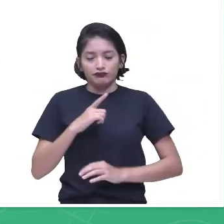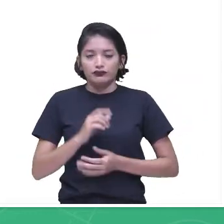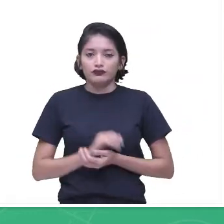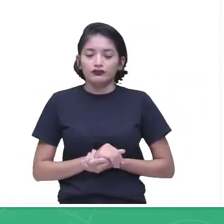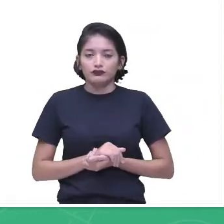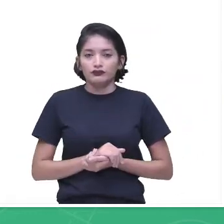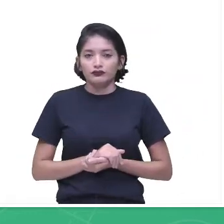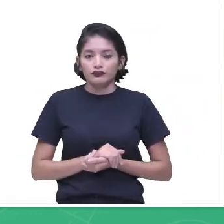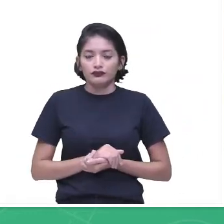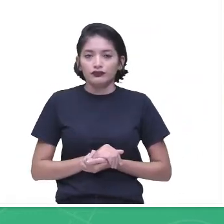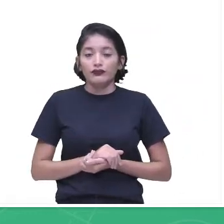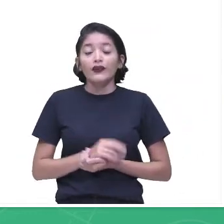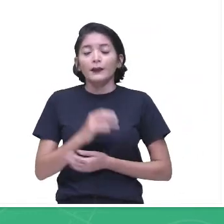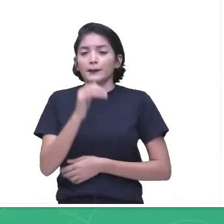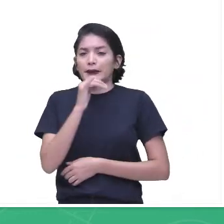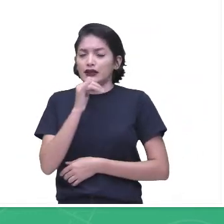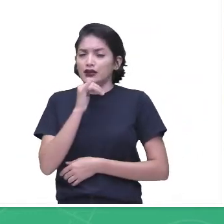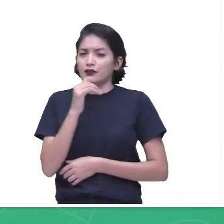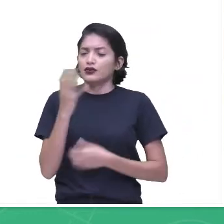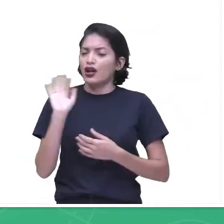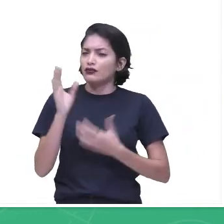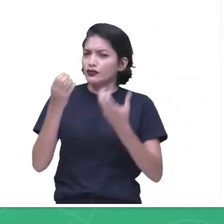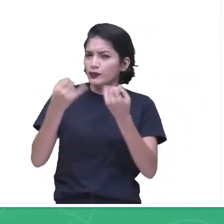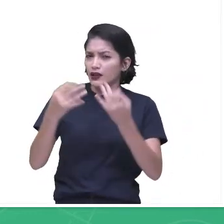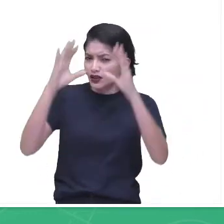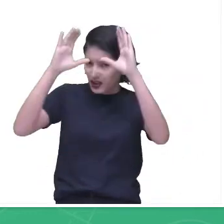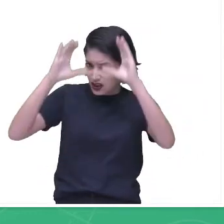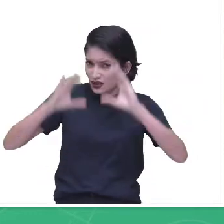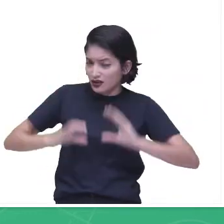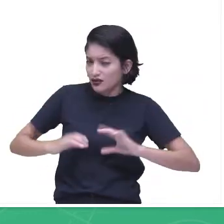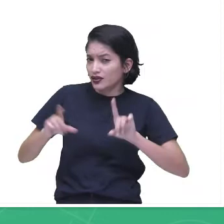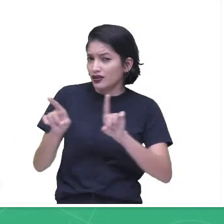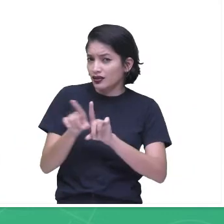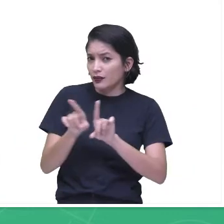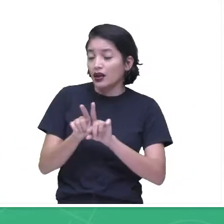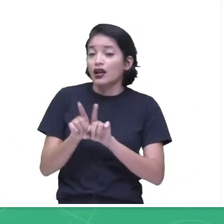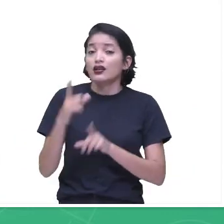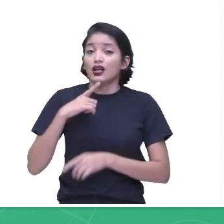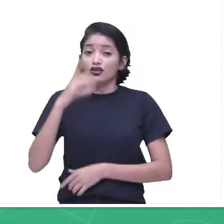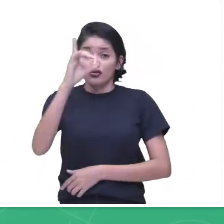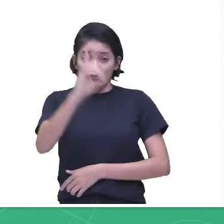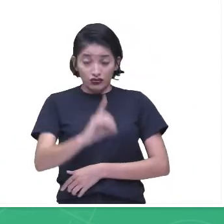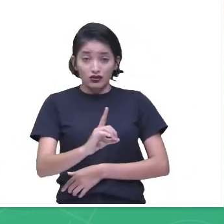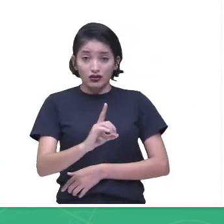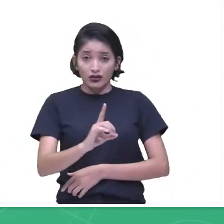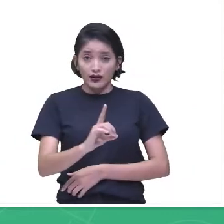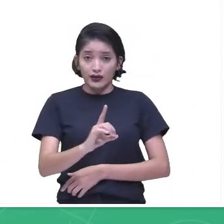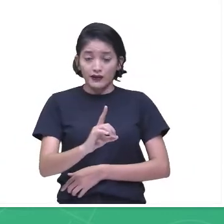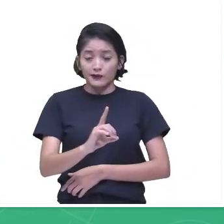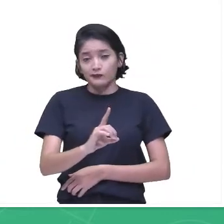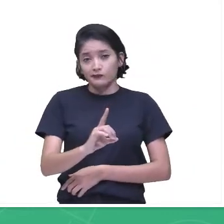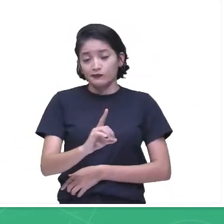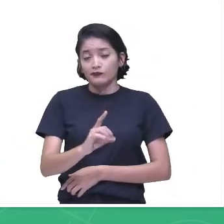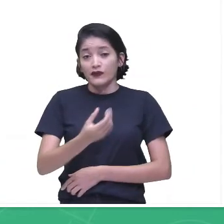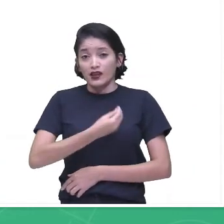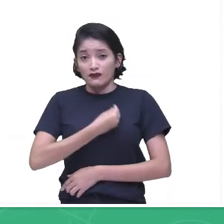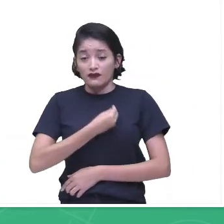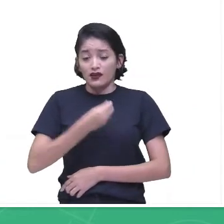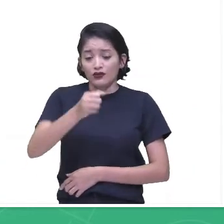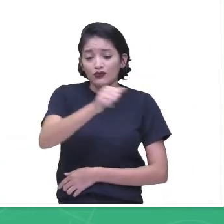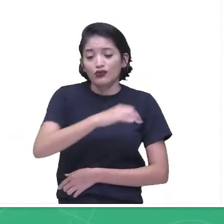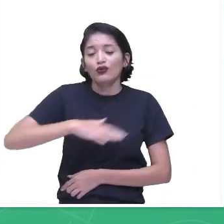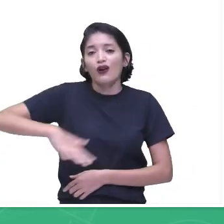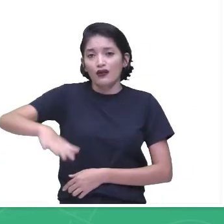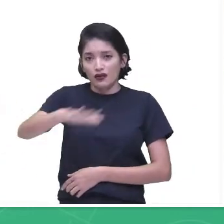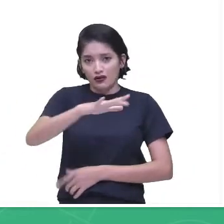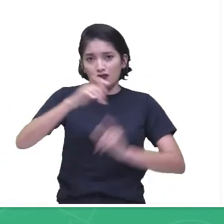Então, quando nós falamos de cidadania, nós falamos de garantia de direitos, de viver num espaço,